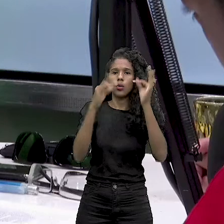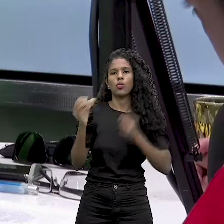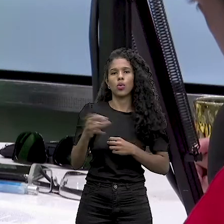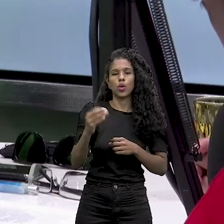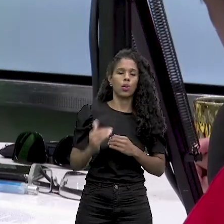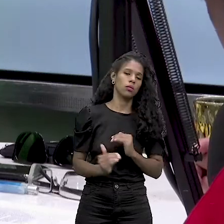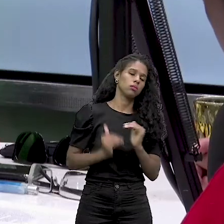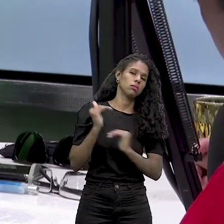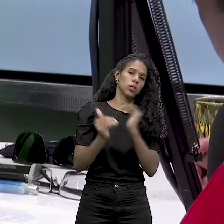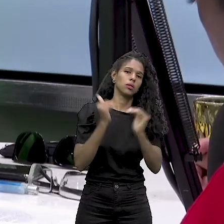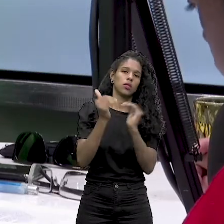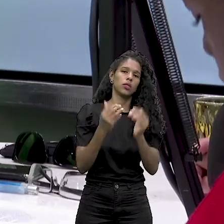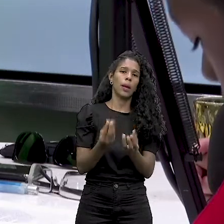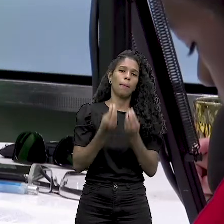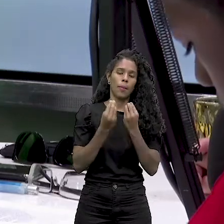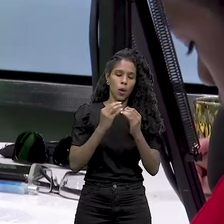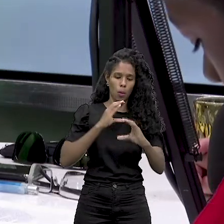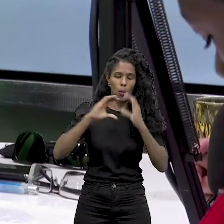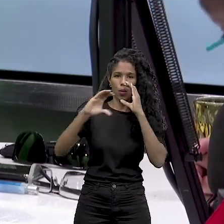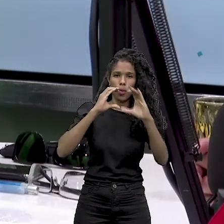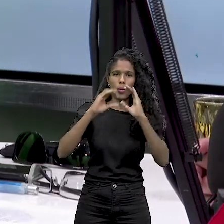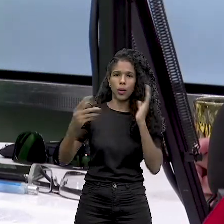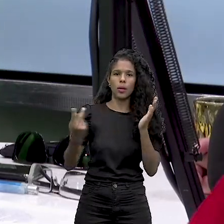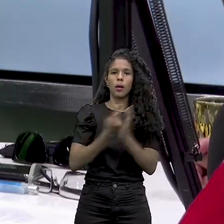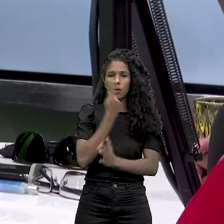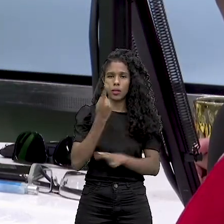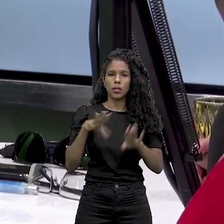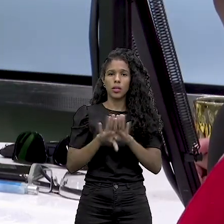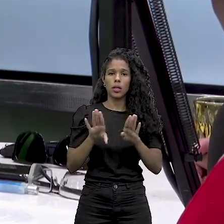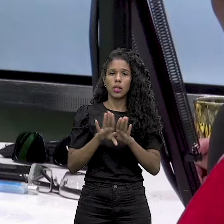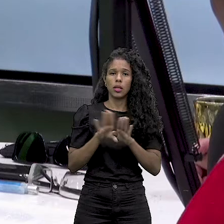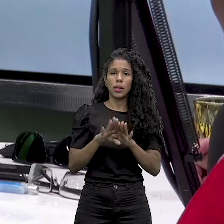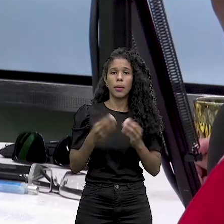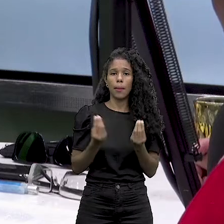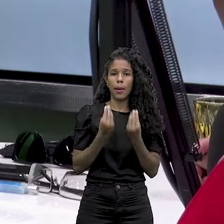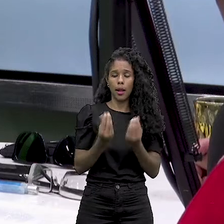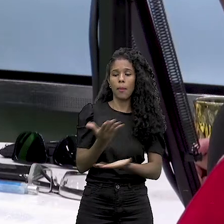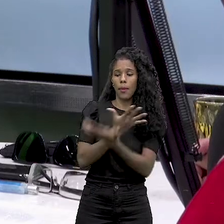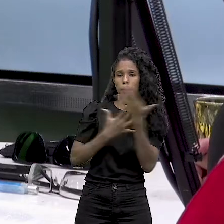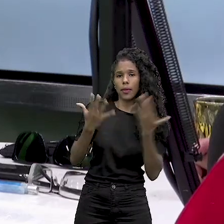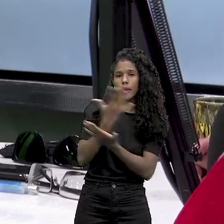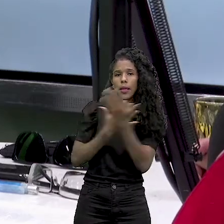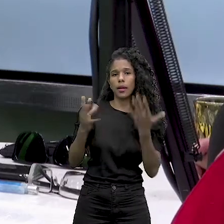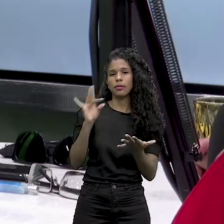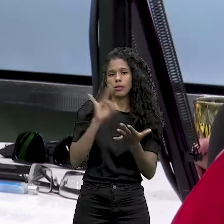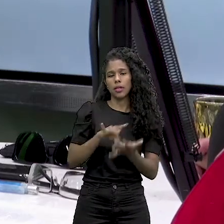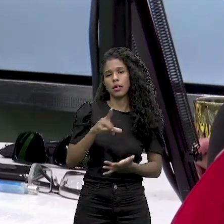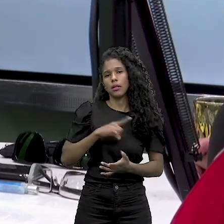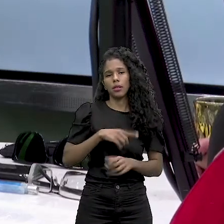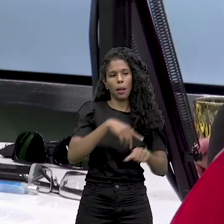Instrumentos, né, para você facilitar a compra, a venda, emissão de documentos. Antes, todo pedido que você fazia era no papel. Agora ele é